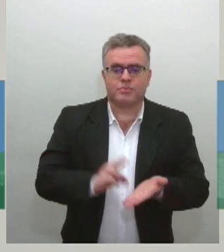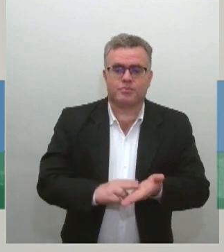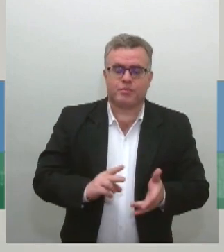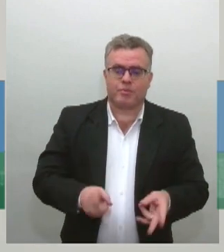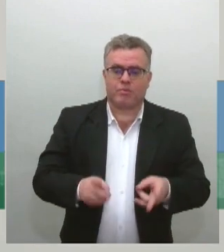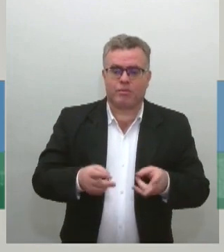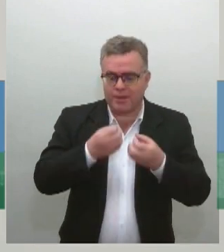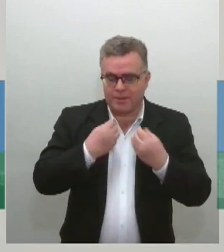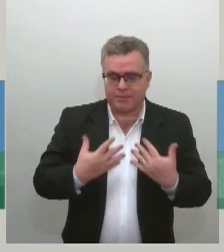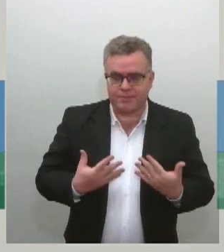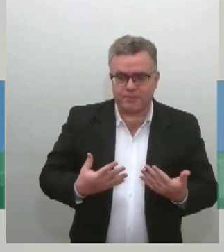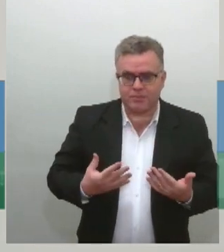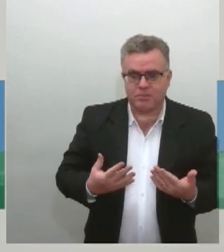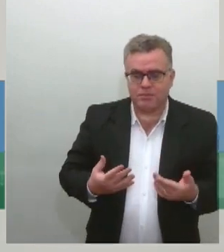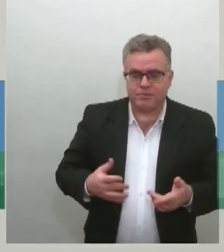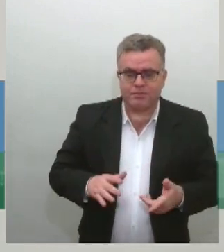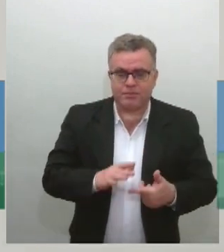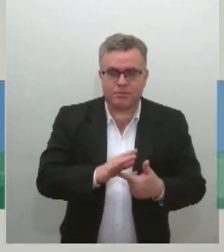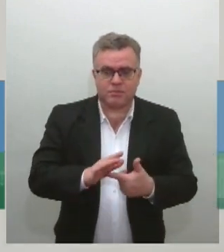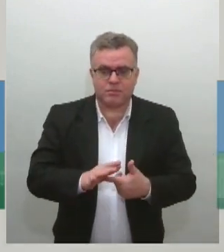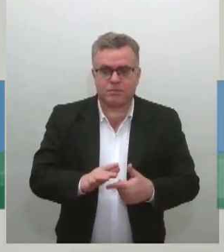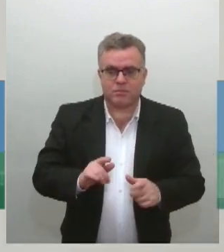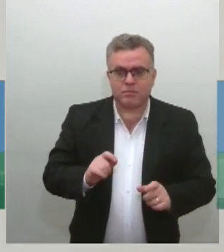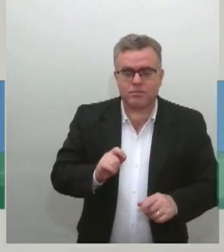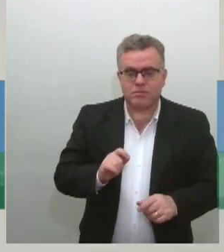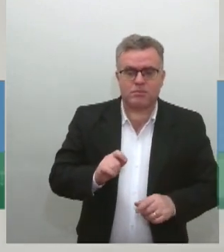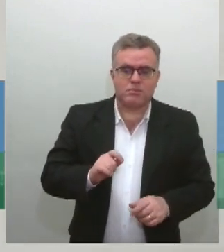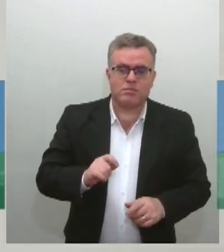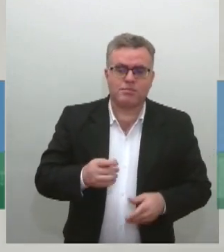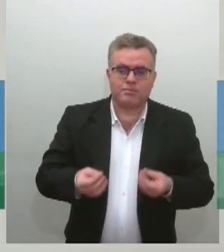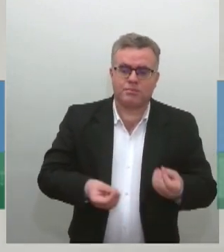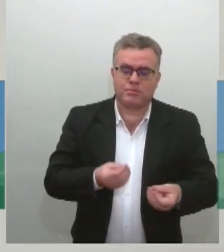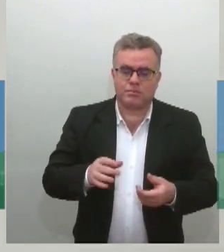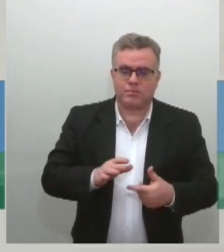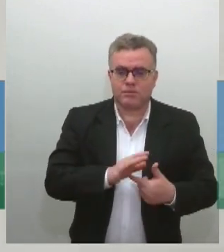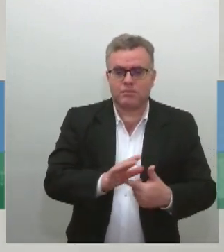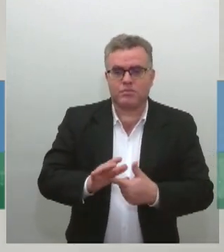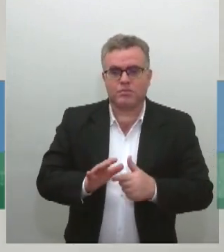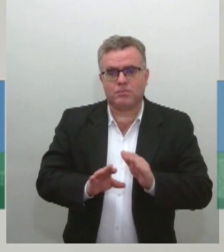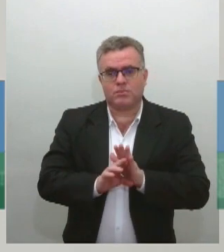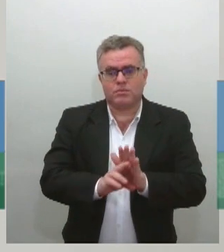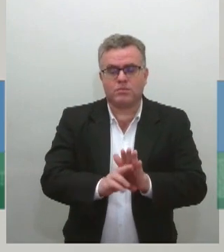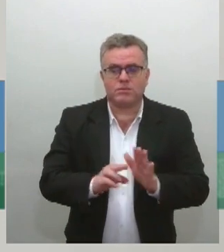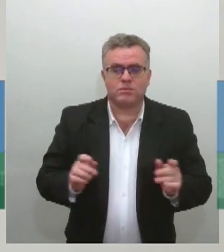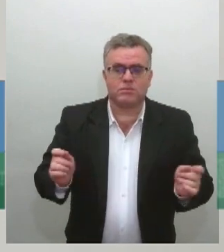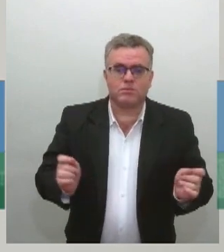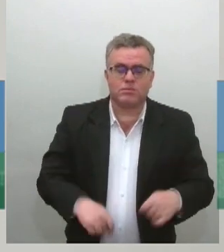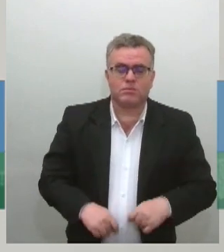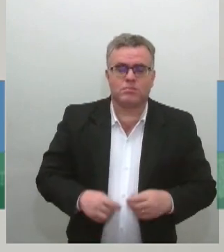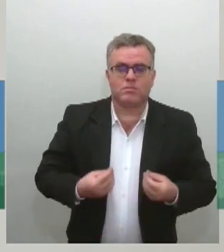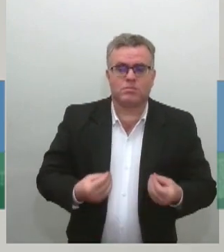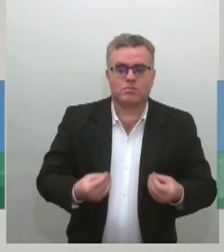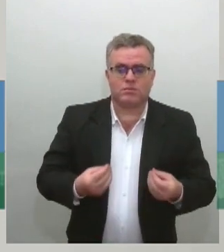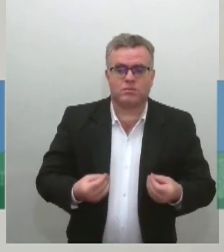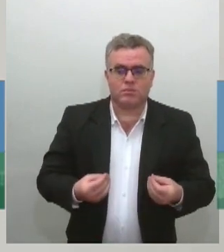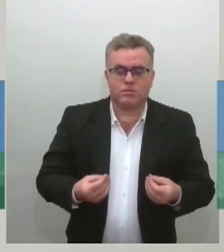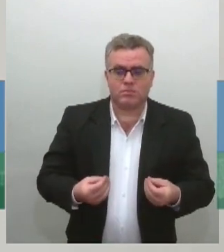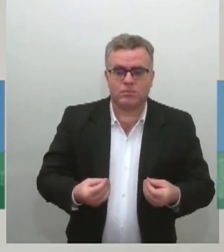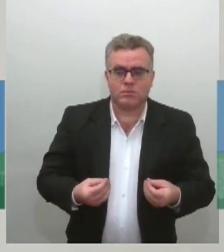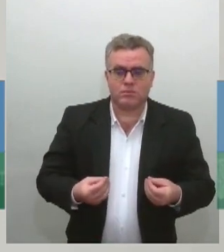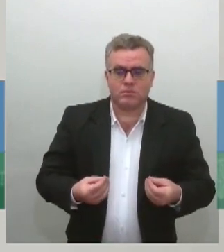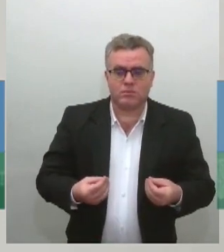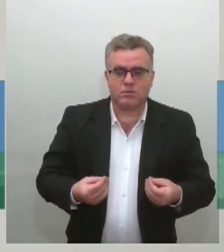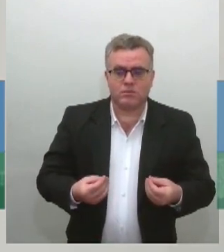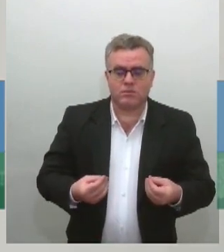uma delegação também muito representativa aí, com um número de 16 delegados para a Conferência Nacional de Cultura,